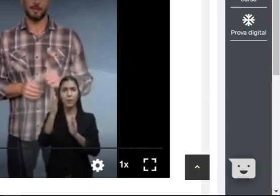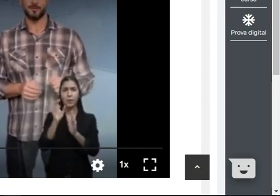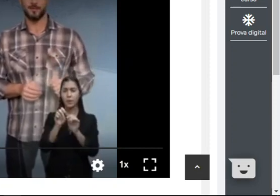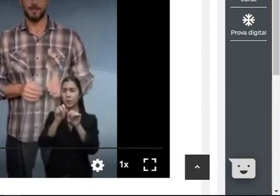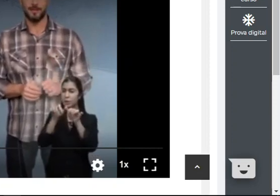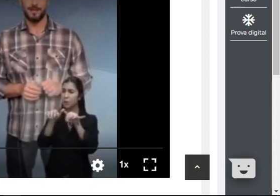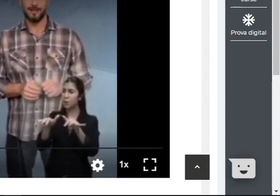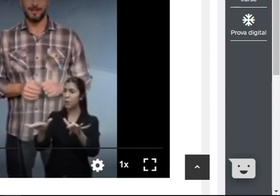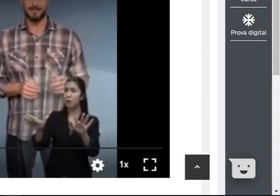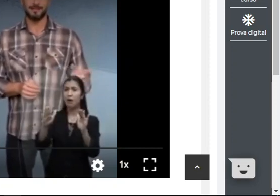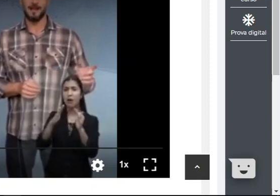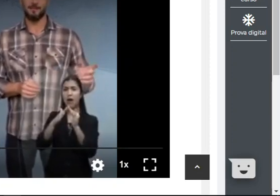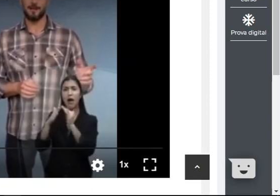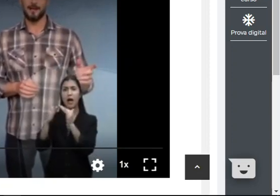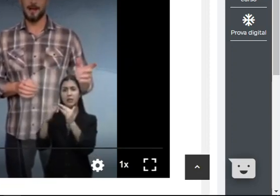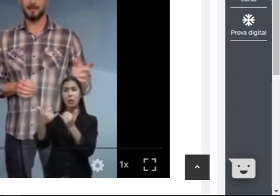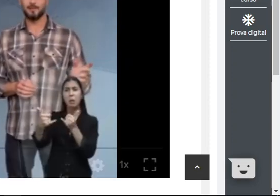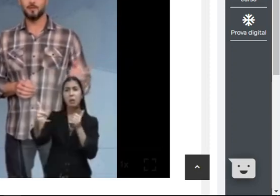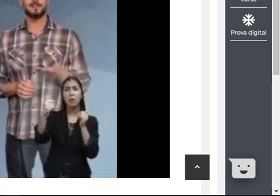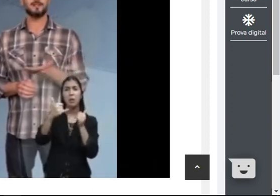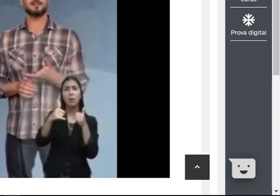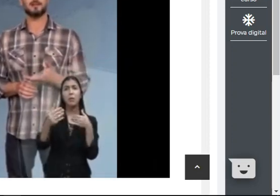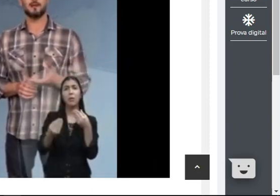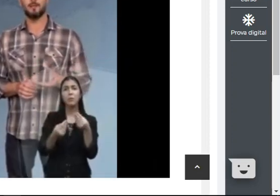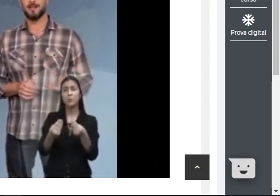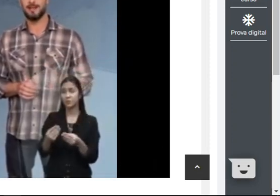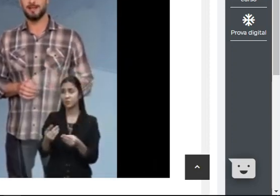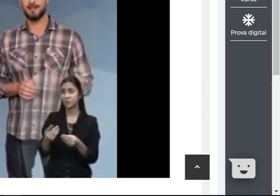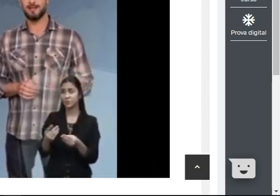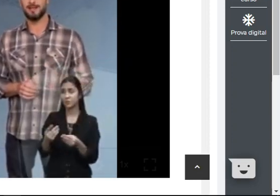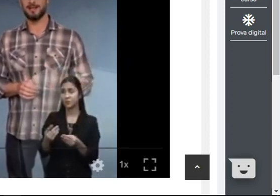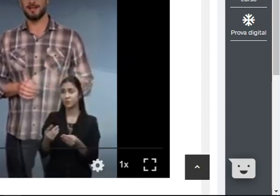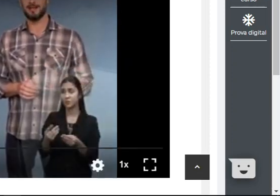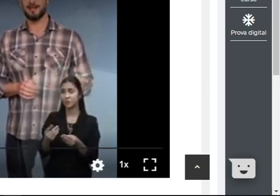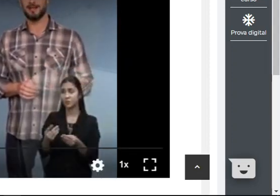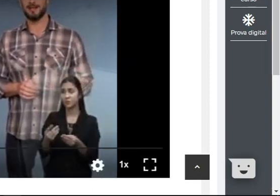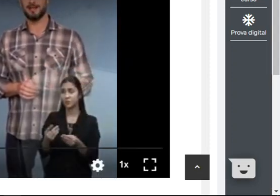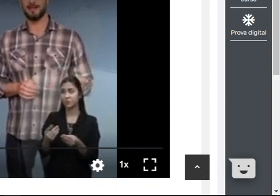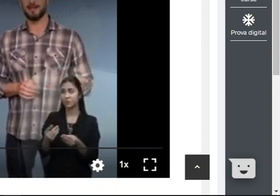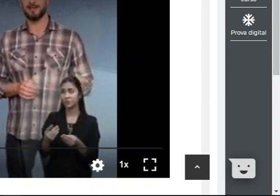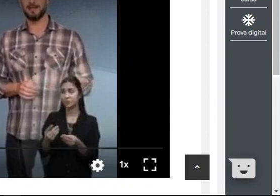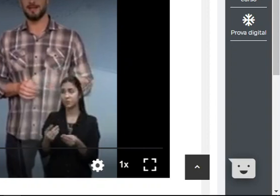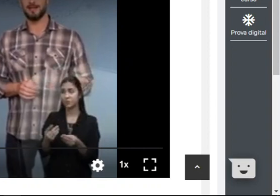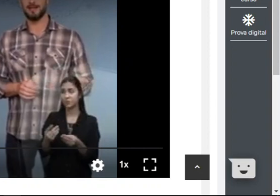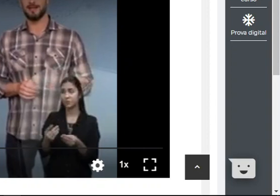centros urbanos. Nessa etapa, a subestação e